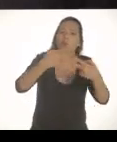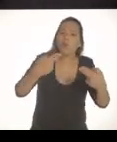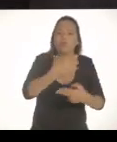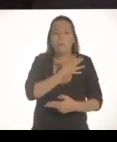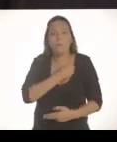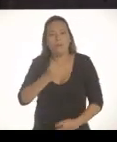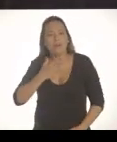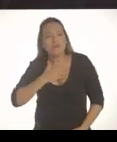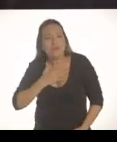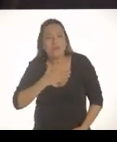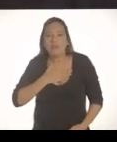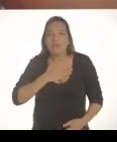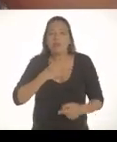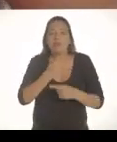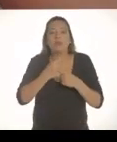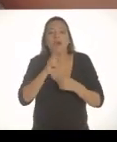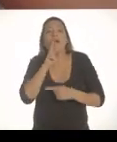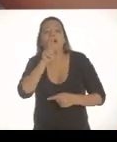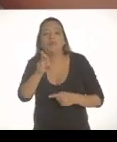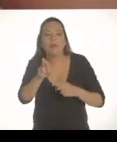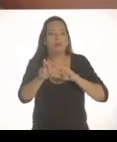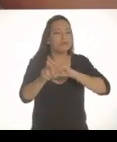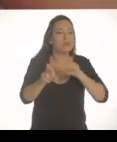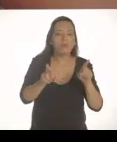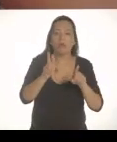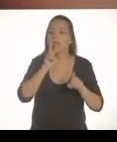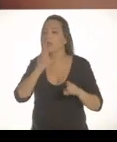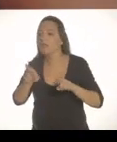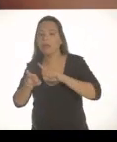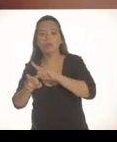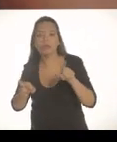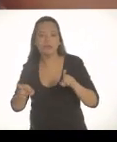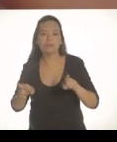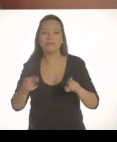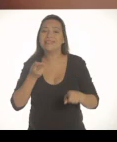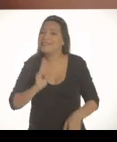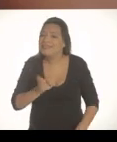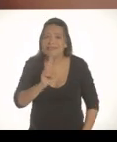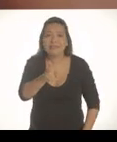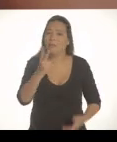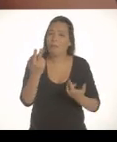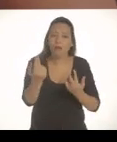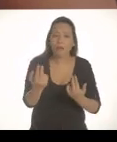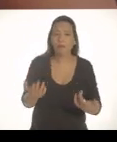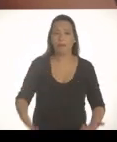Toda vez que eu busco alguma coisa pro meu filho, eu recebo um não. Toda vez.